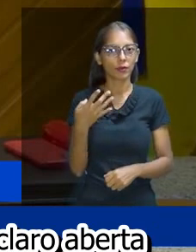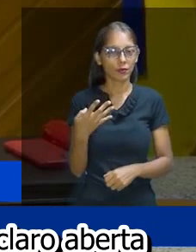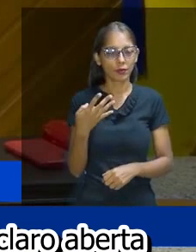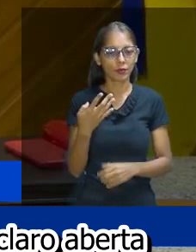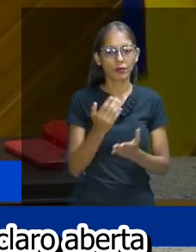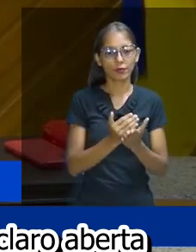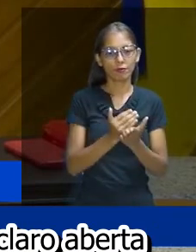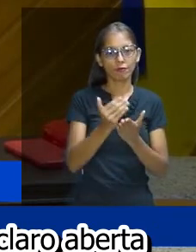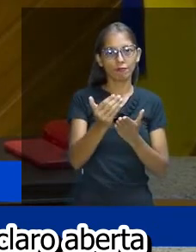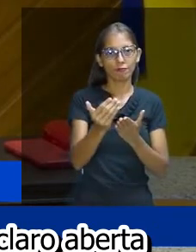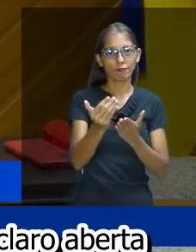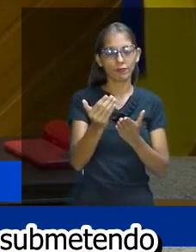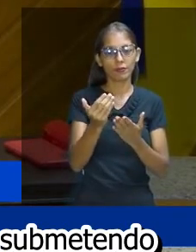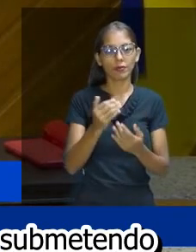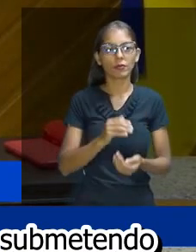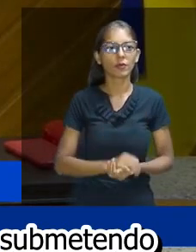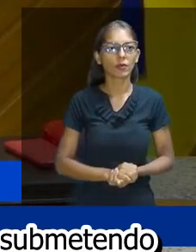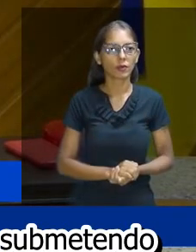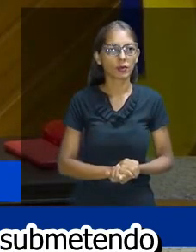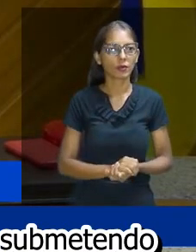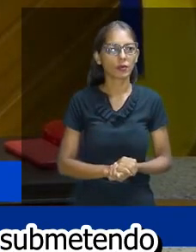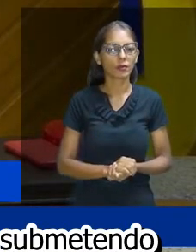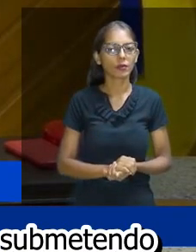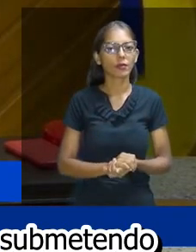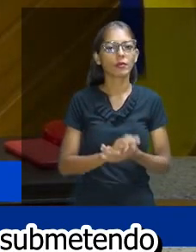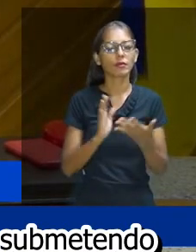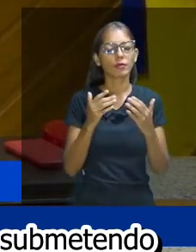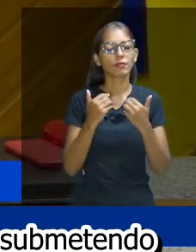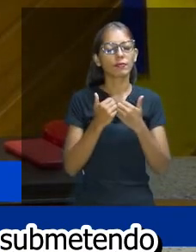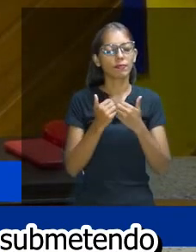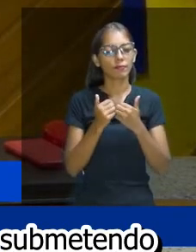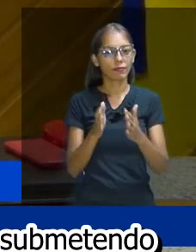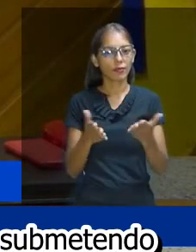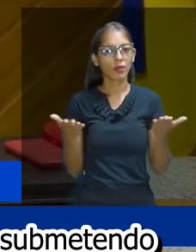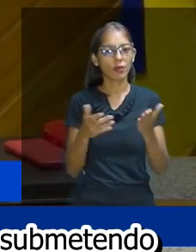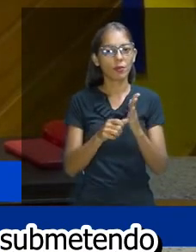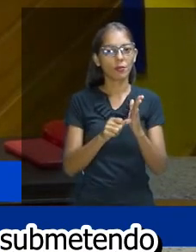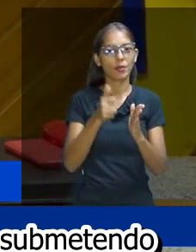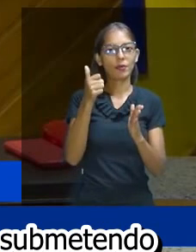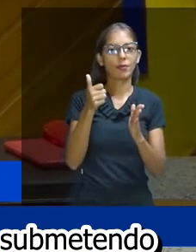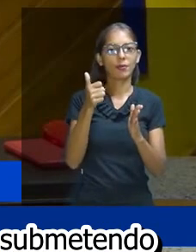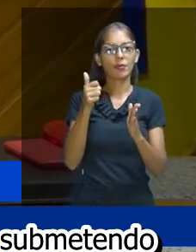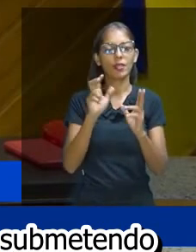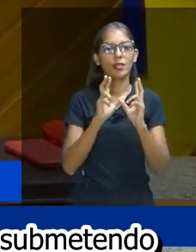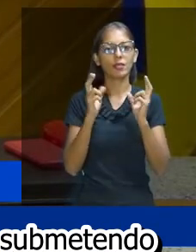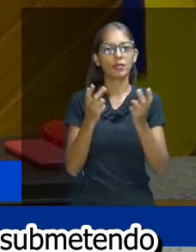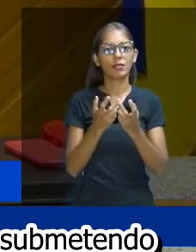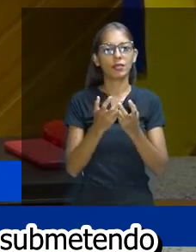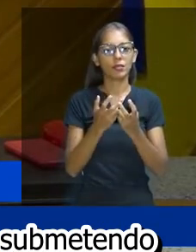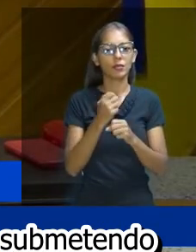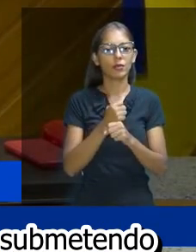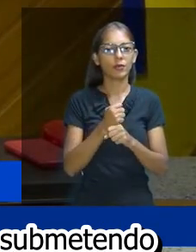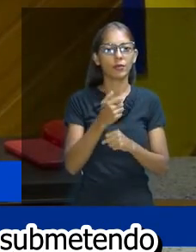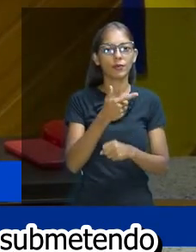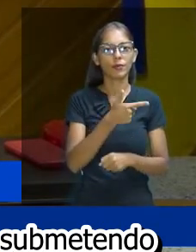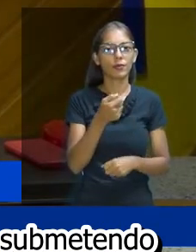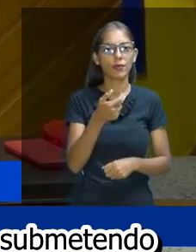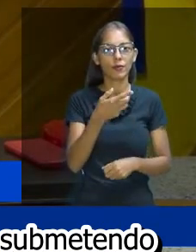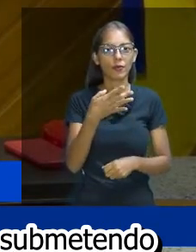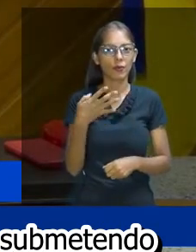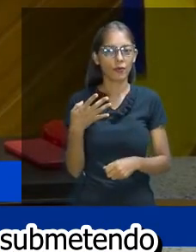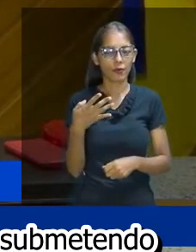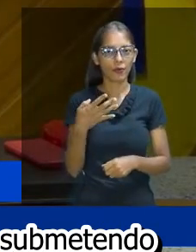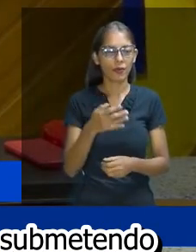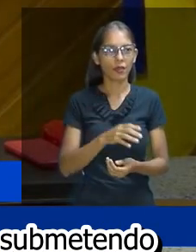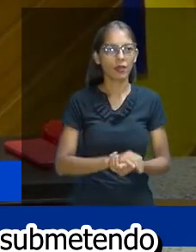TRE, de administrativa. pele clara, Havendo quórum, usa declaro óculos de aberta esta armação nossa sessão, a quadrada, primeira sessão do ano de usa 2024, toga preto com detalhe submetendo a